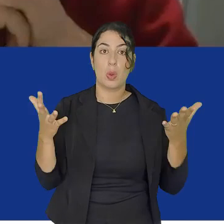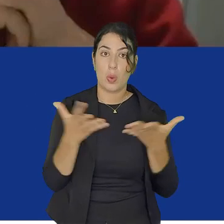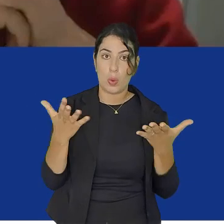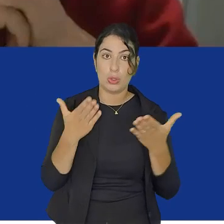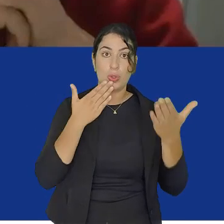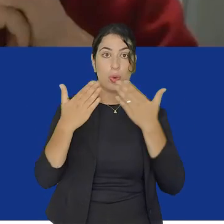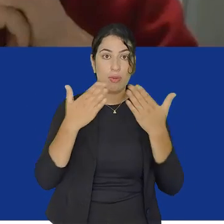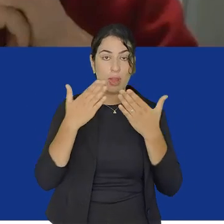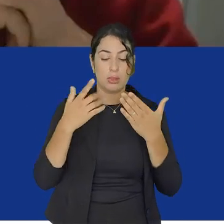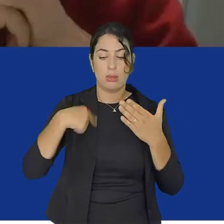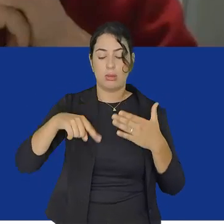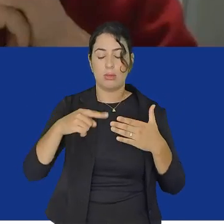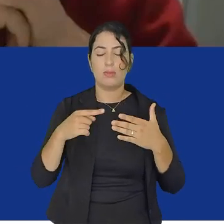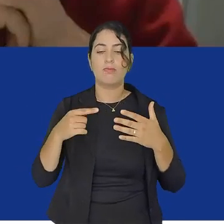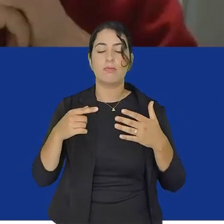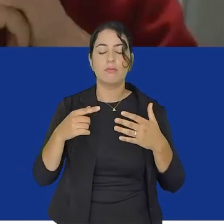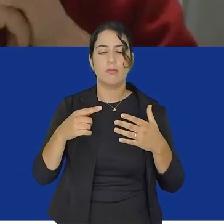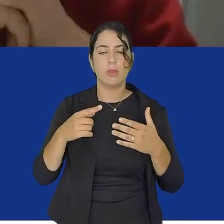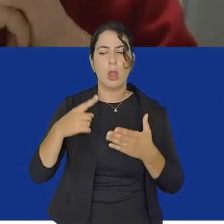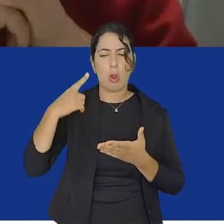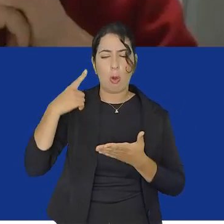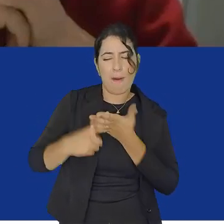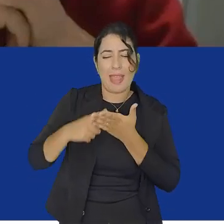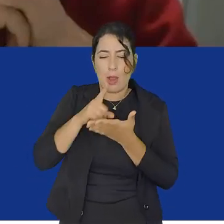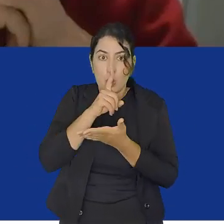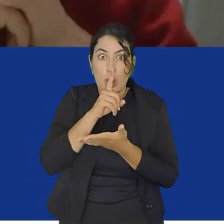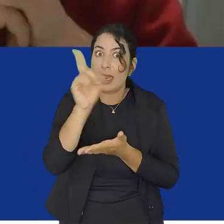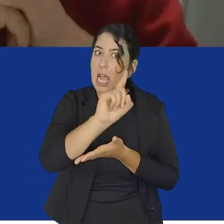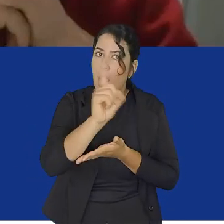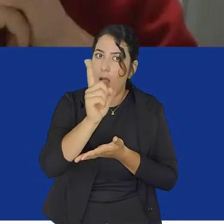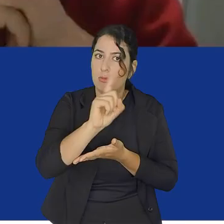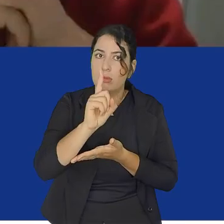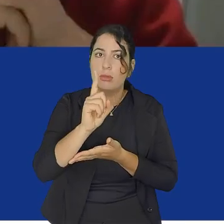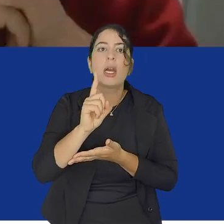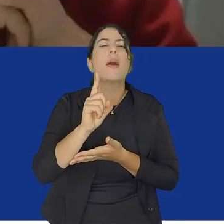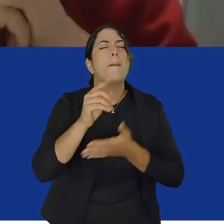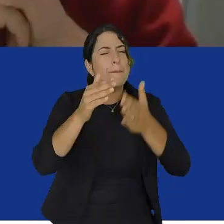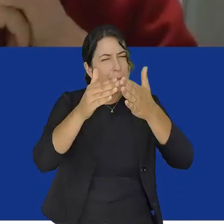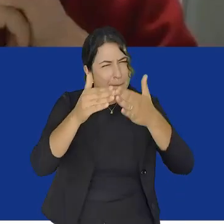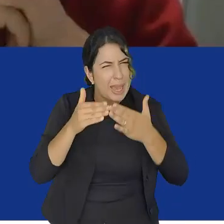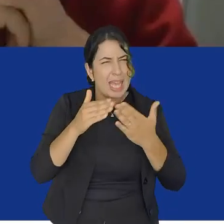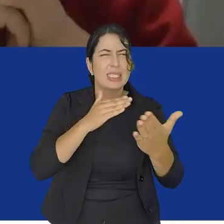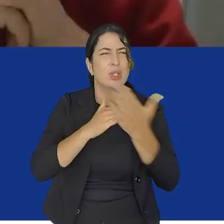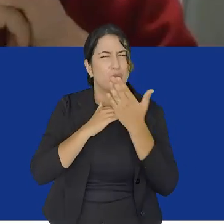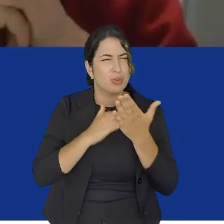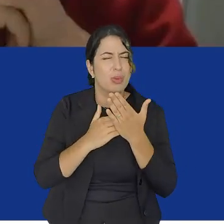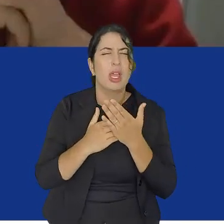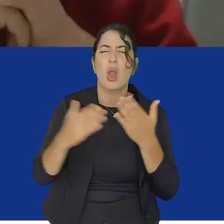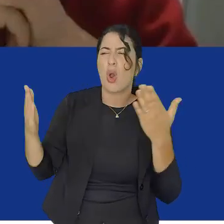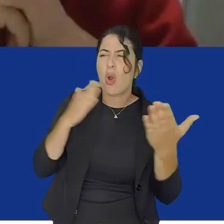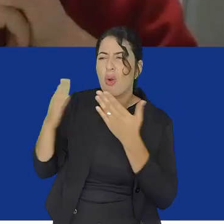é essa postura de não compactuarmos com o silêncio. Peça ajuda, converse